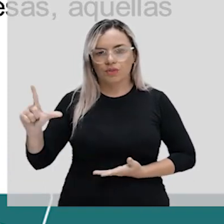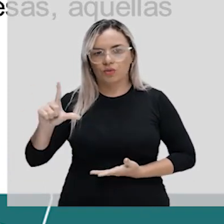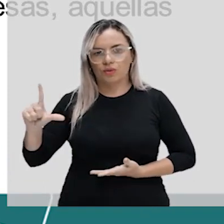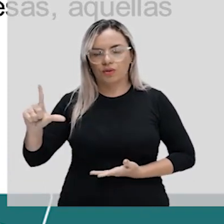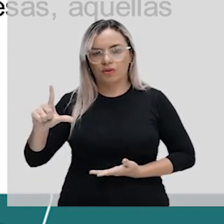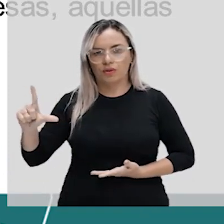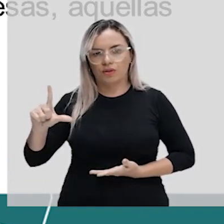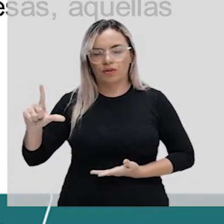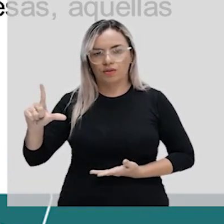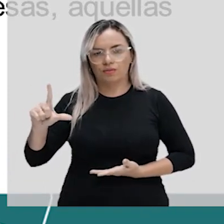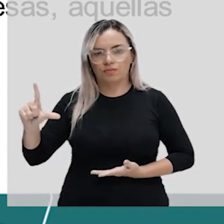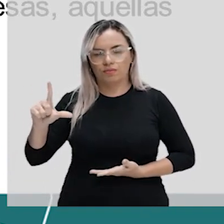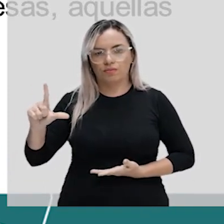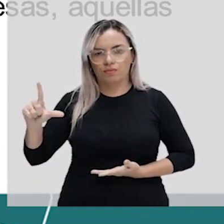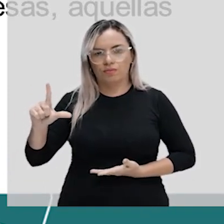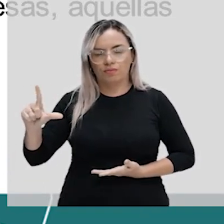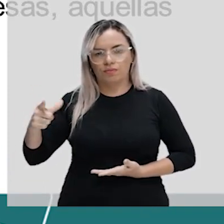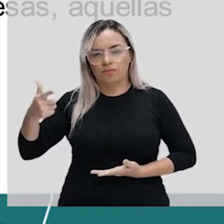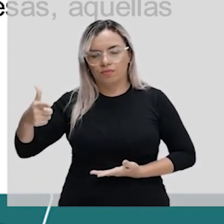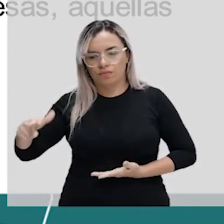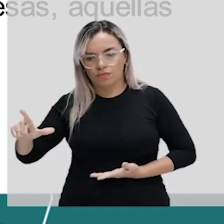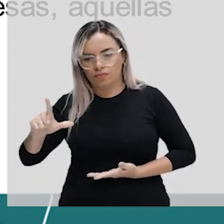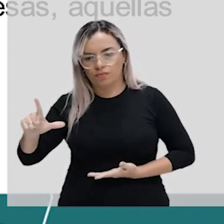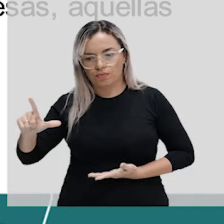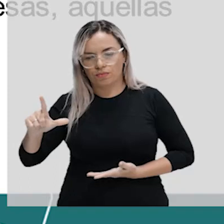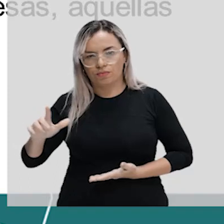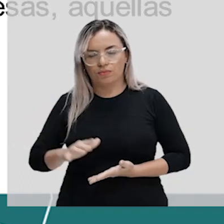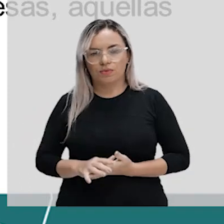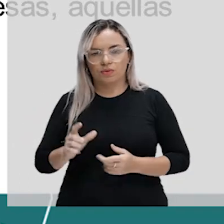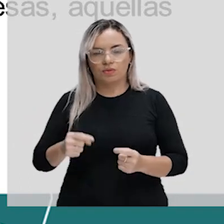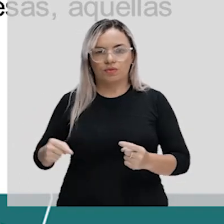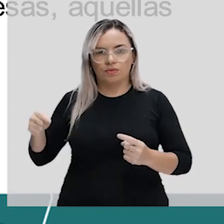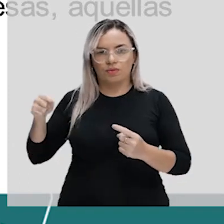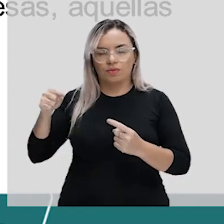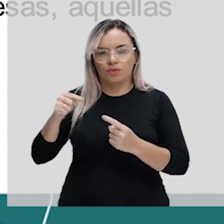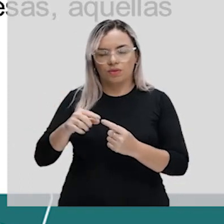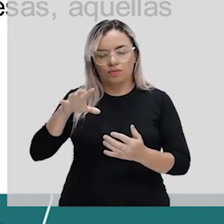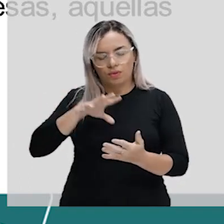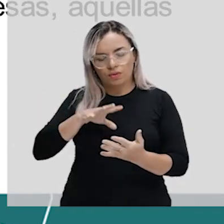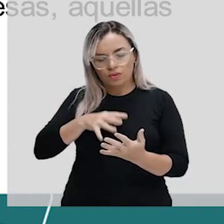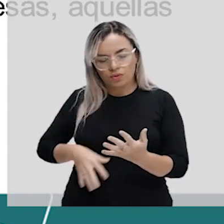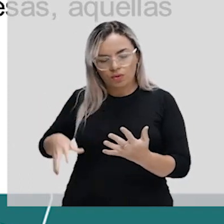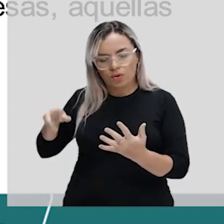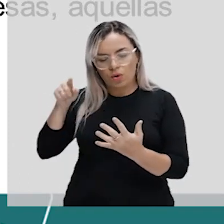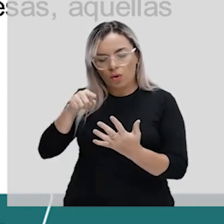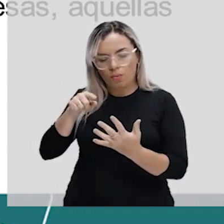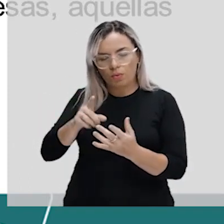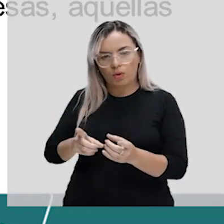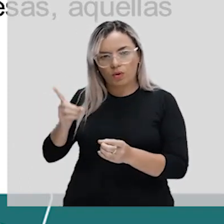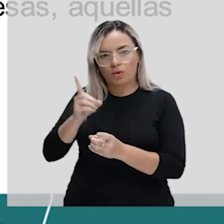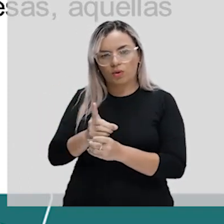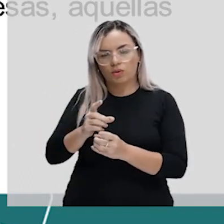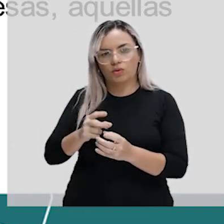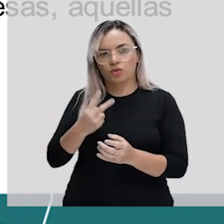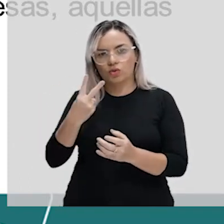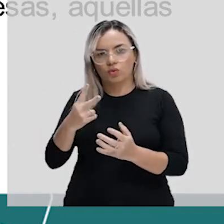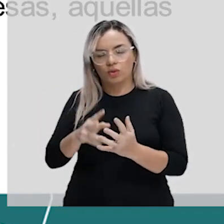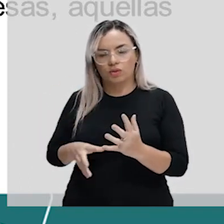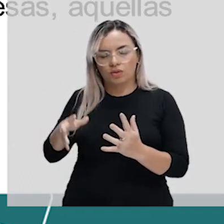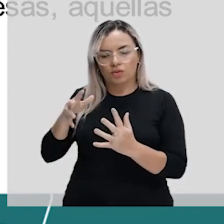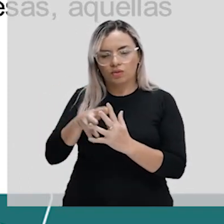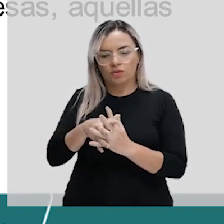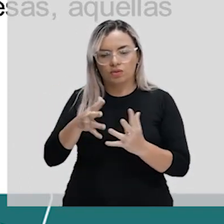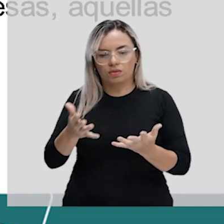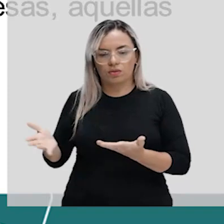duplo, tá? Ele funciona como um dígrafo. Feminino, esta, essa e